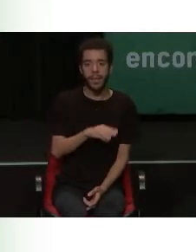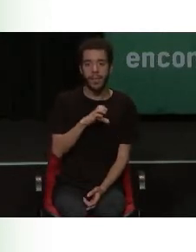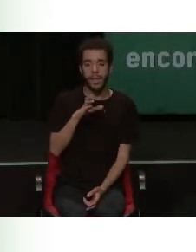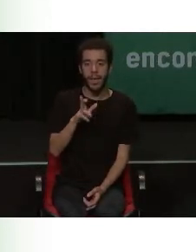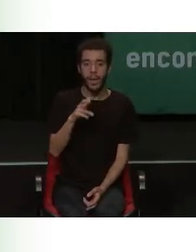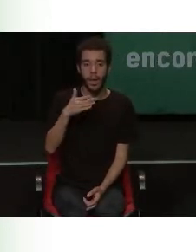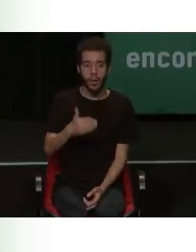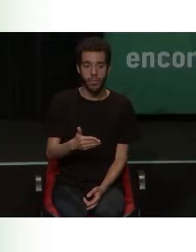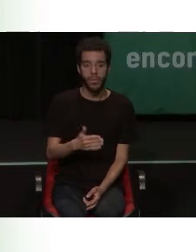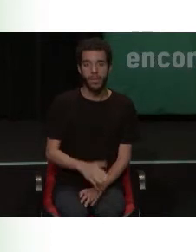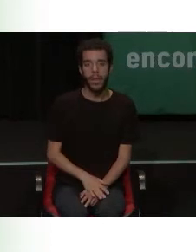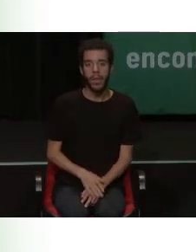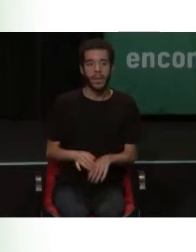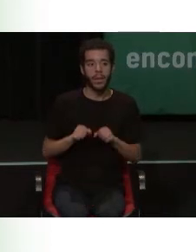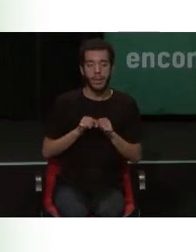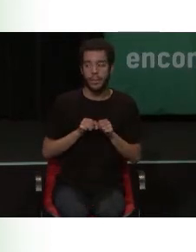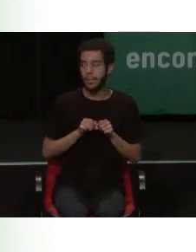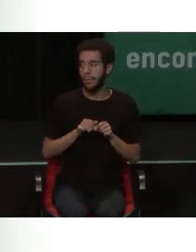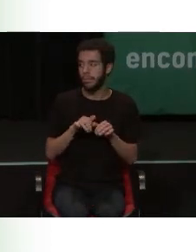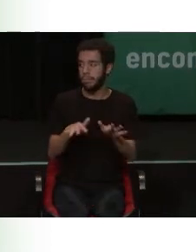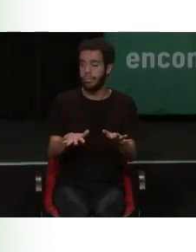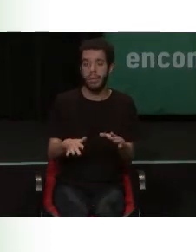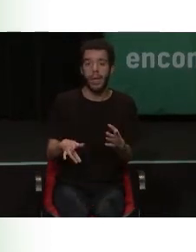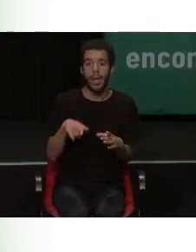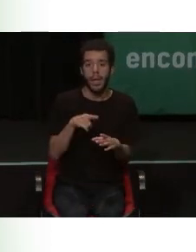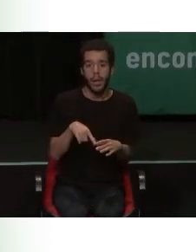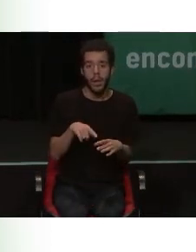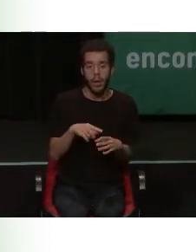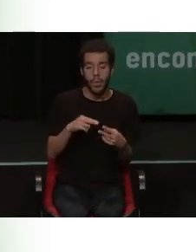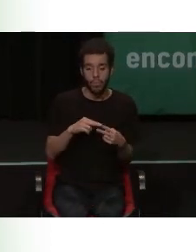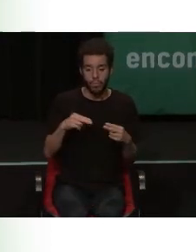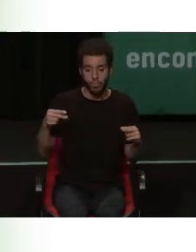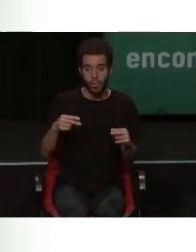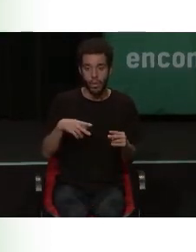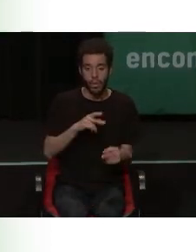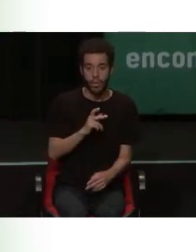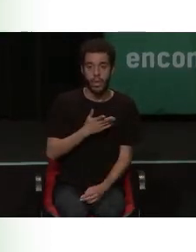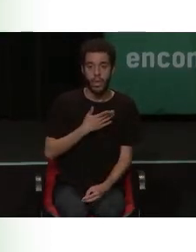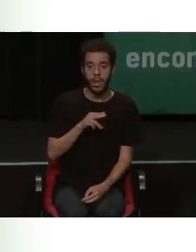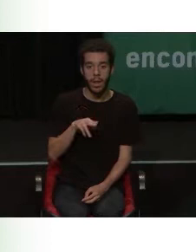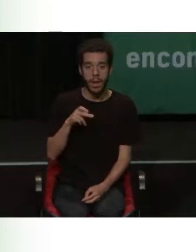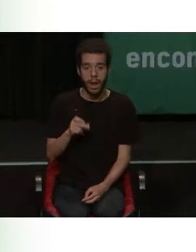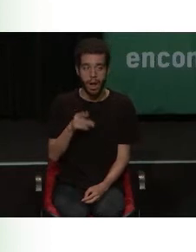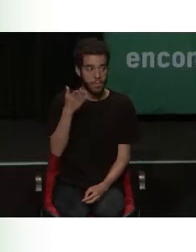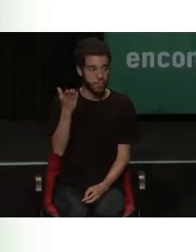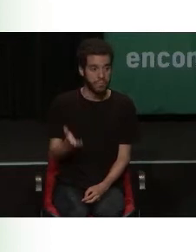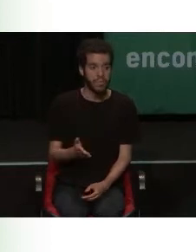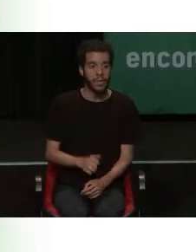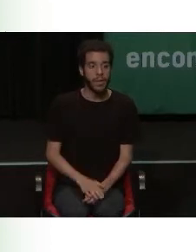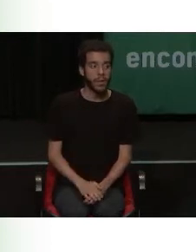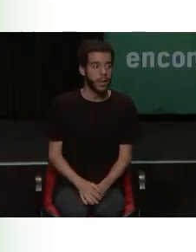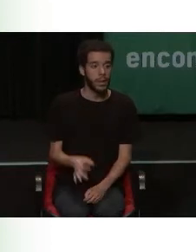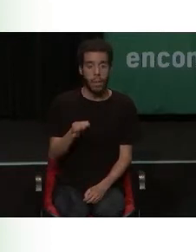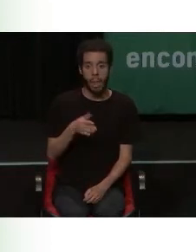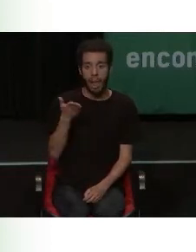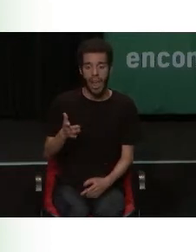MCR1, veiculado, como nós estamos a ver, num elemento genético móvel de DNA, um plasmídio, e aqui